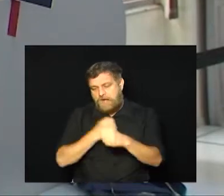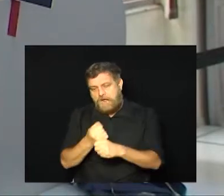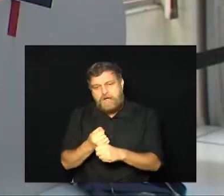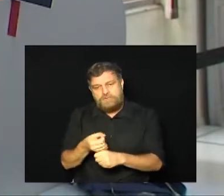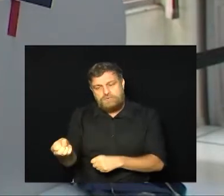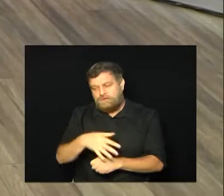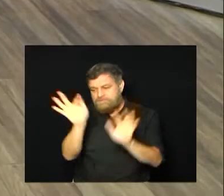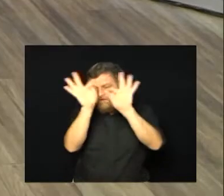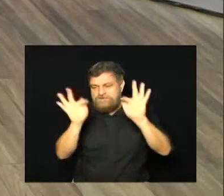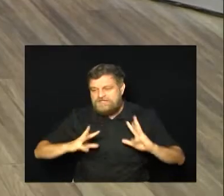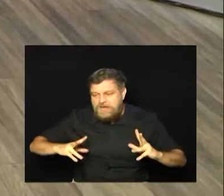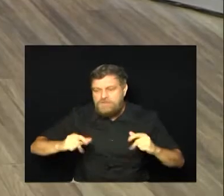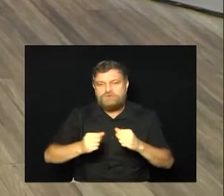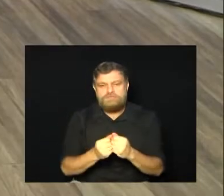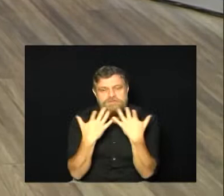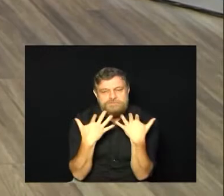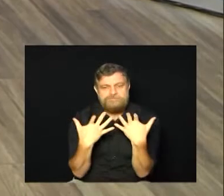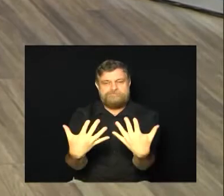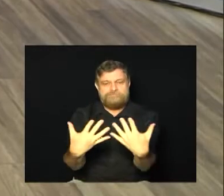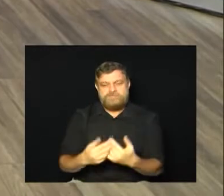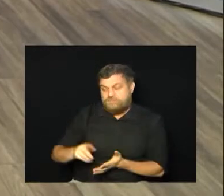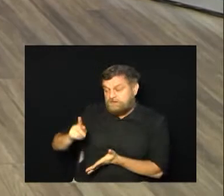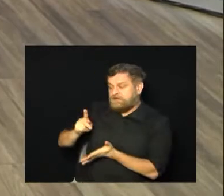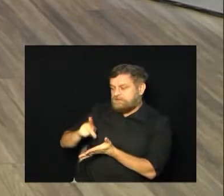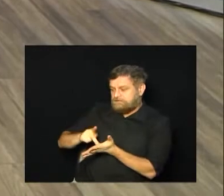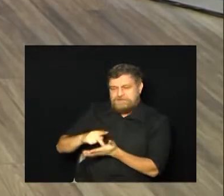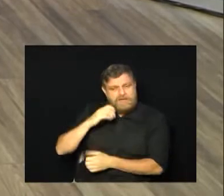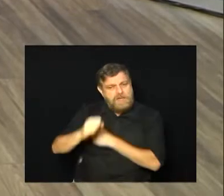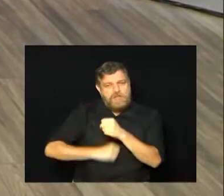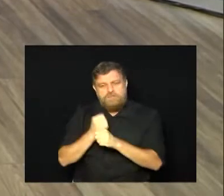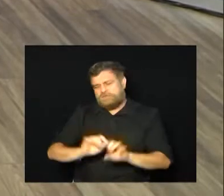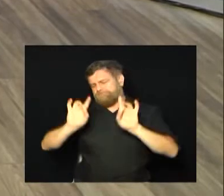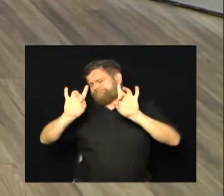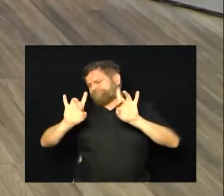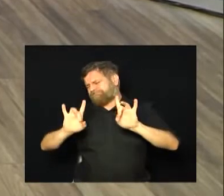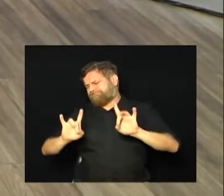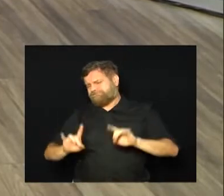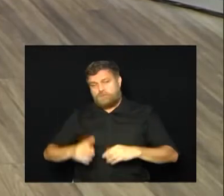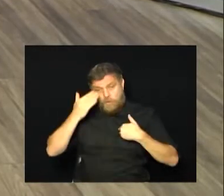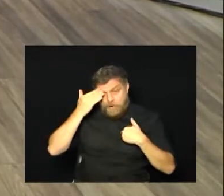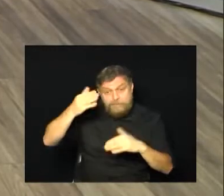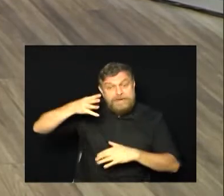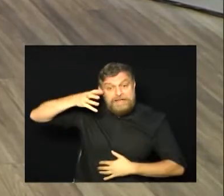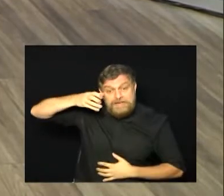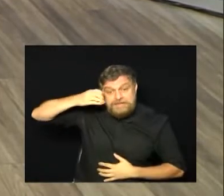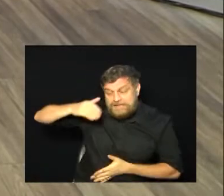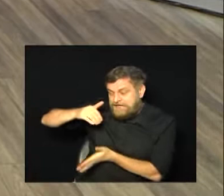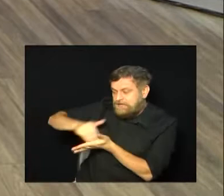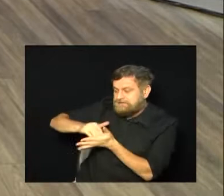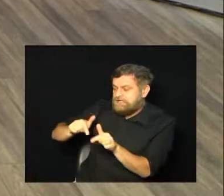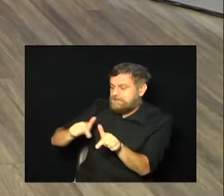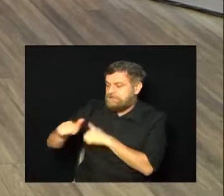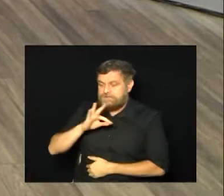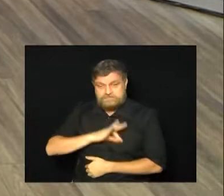volto com você, Gabriel Castro. Que seja realmente um grande ano. Muito obrigado, André Aranha, e também ao secretário de Trabalho e